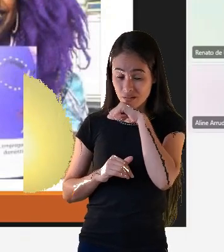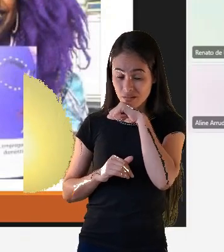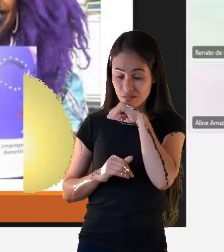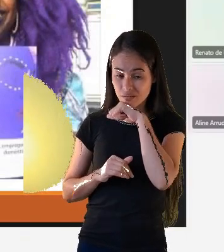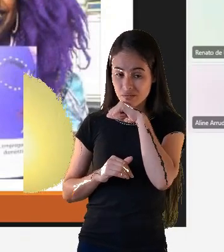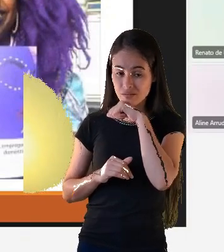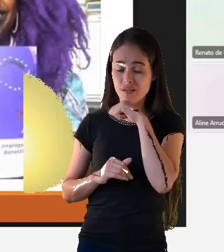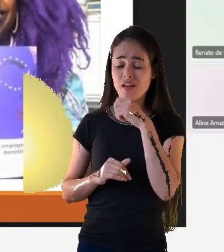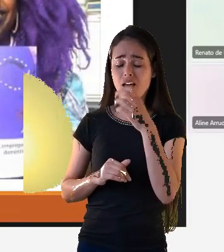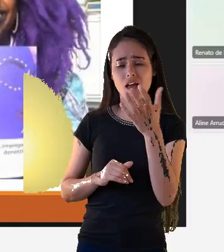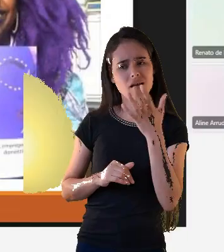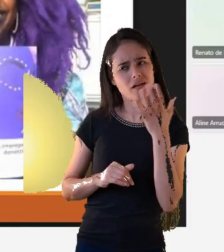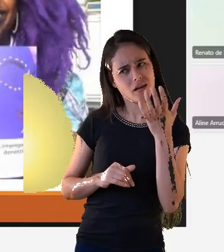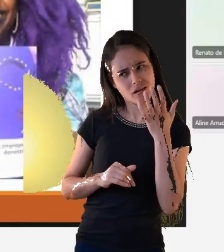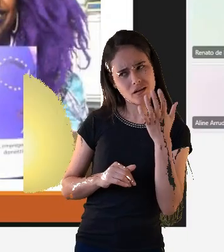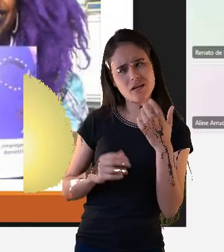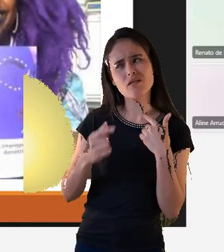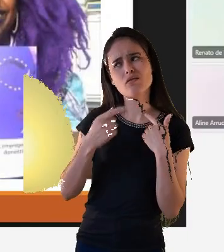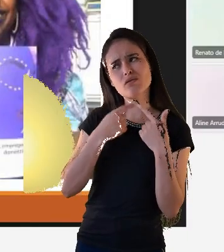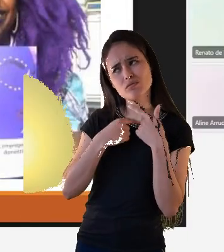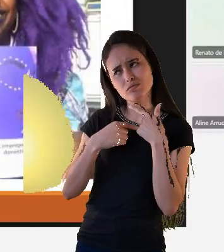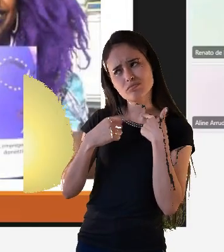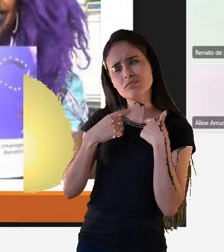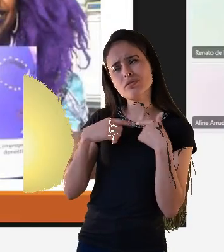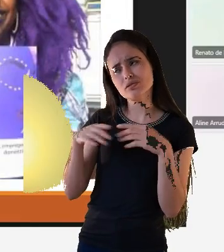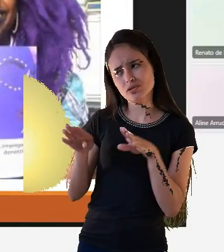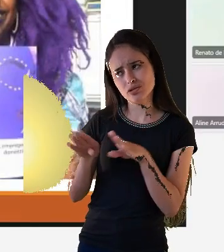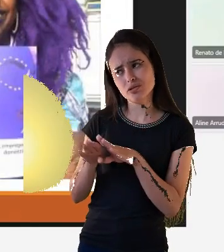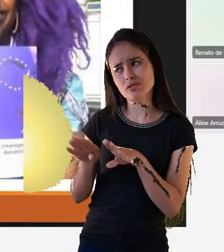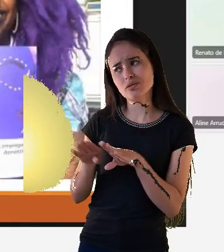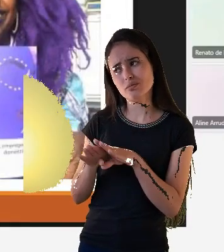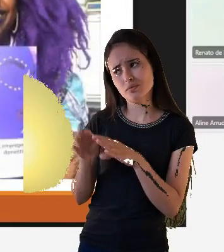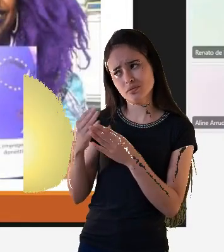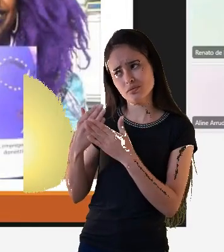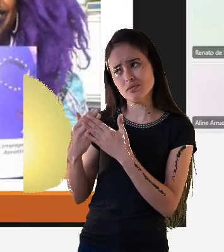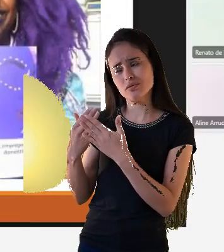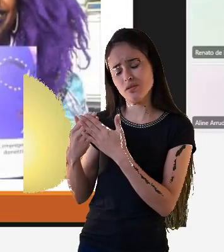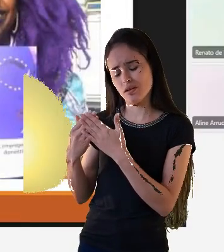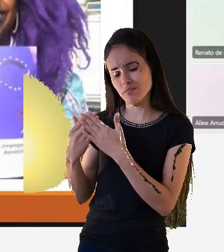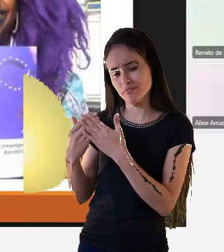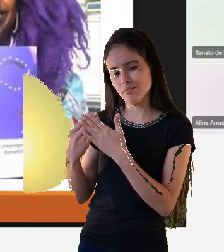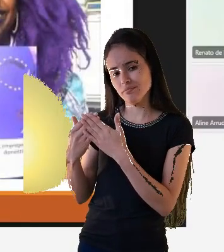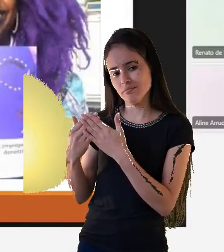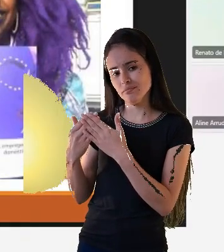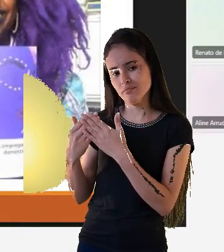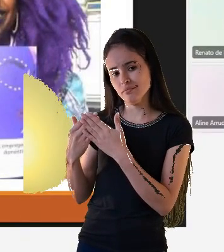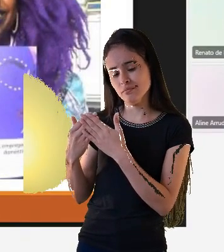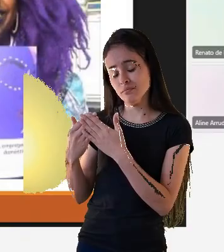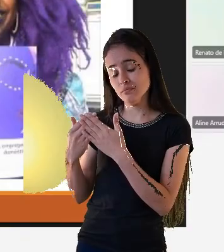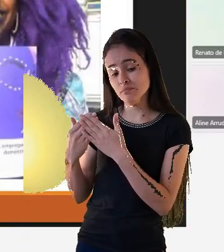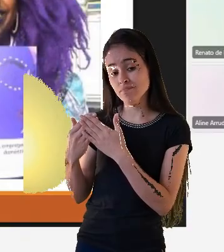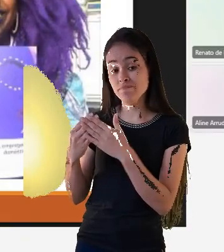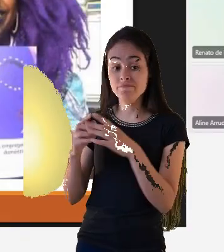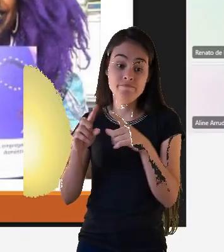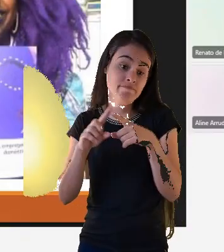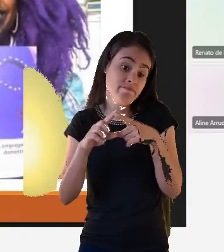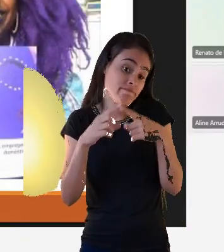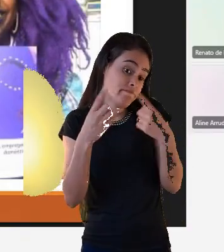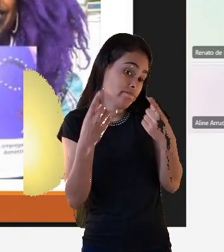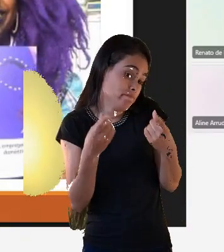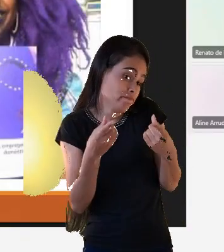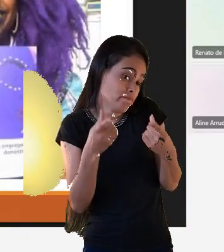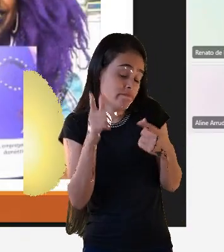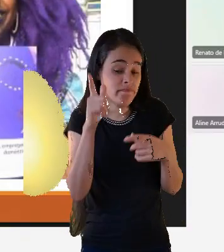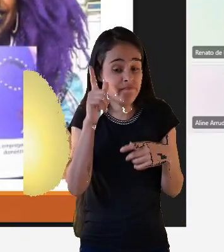incentivavam várias trabalhadoras a fazer faculdade, várias colegas delas, colegas brancas, né, fizeram faculdade,